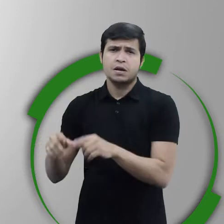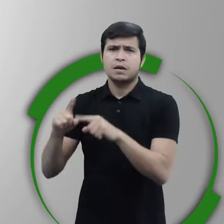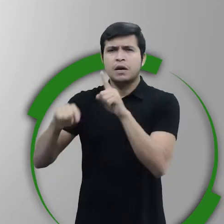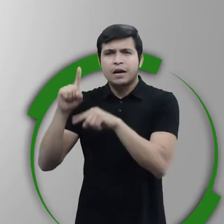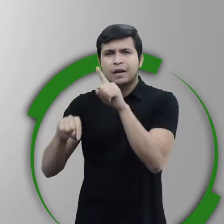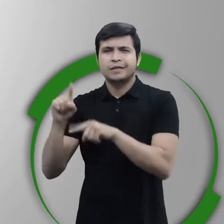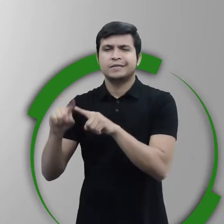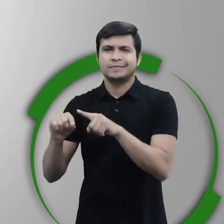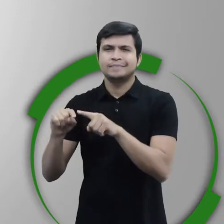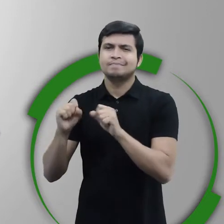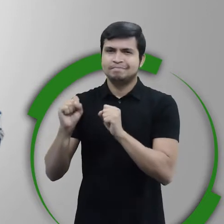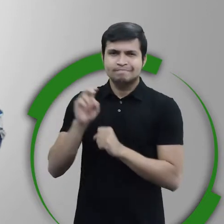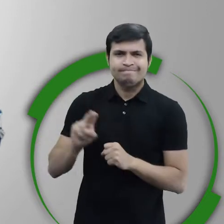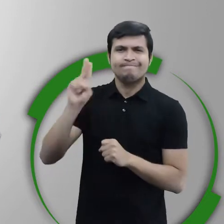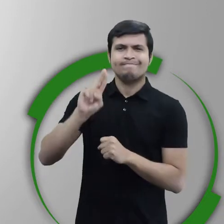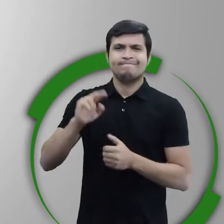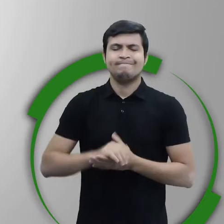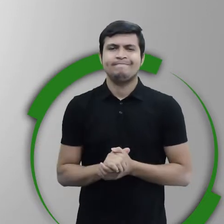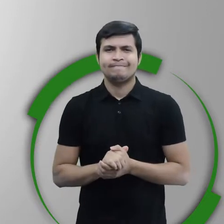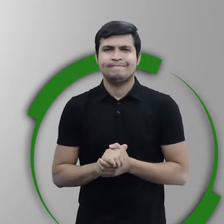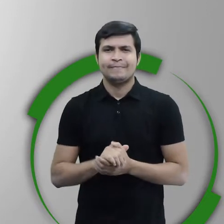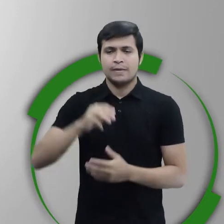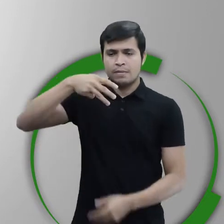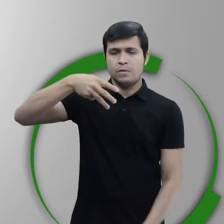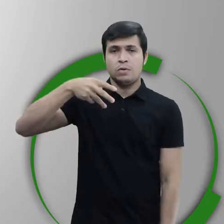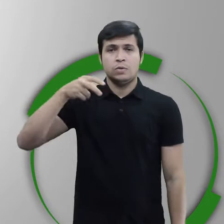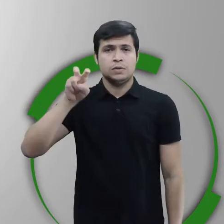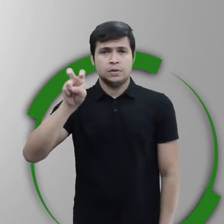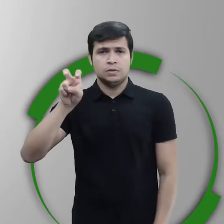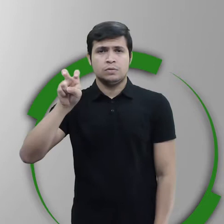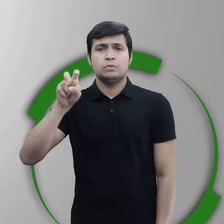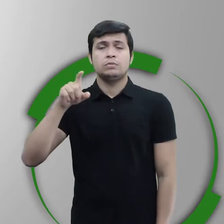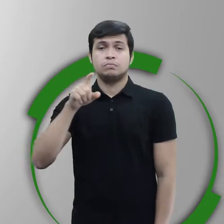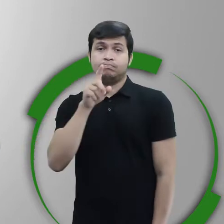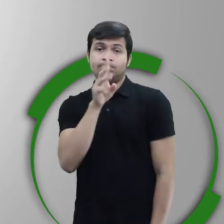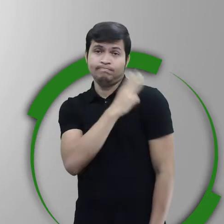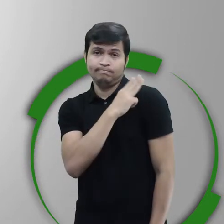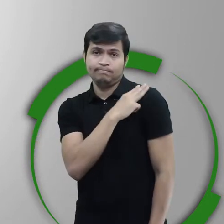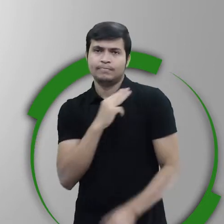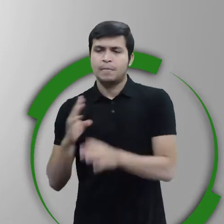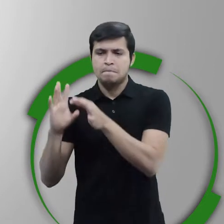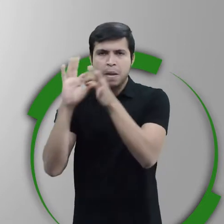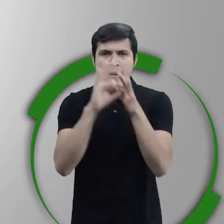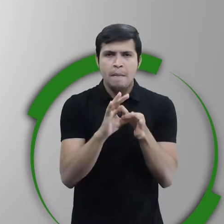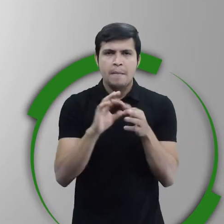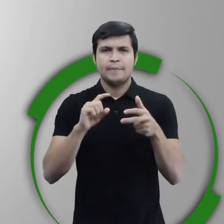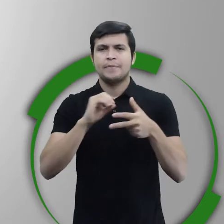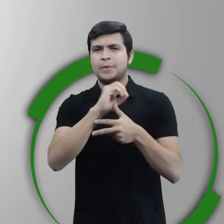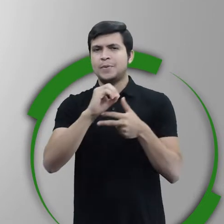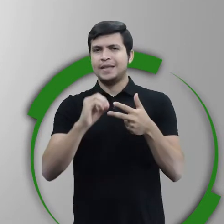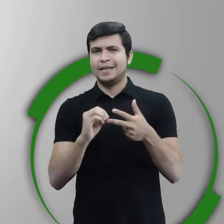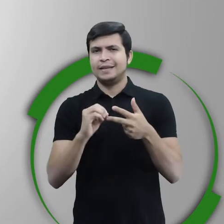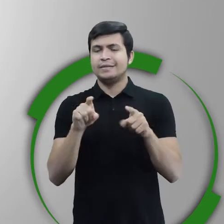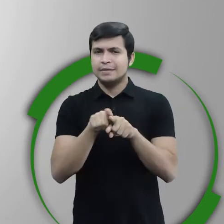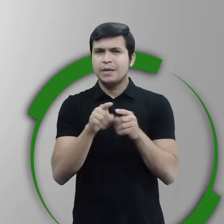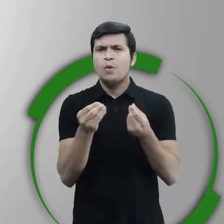utilizados. No quinto módulo, está a contextualização com o Enem no terceiro ano, o conteúdo sobre os fundamentos